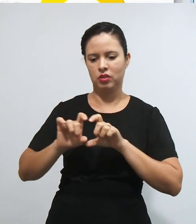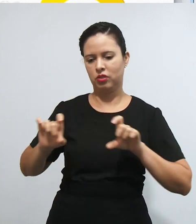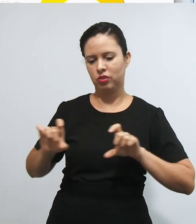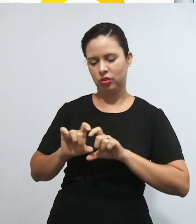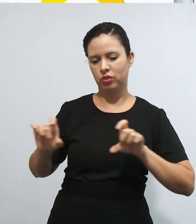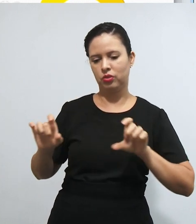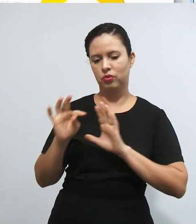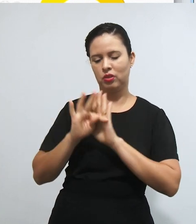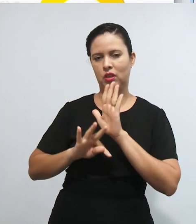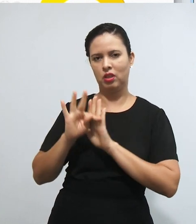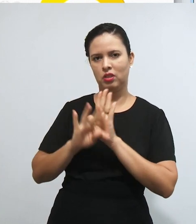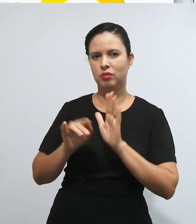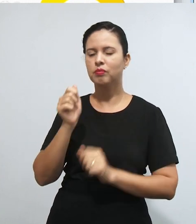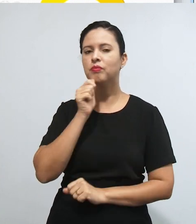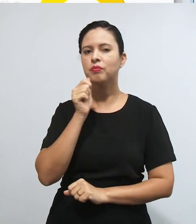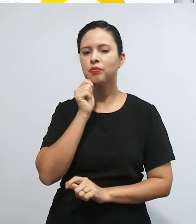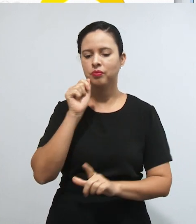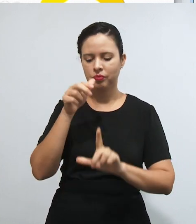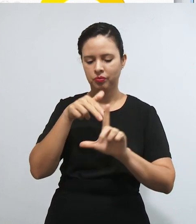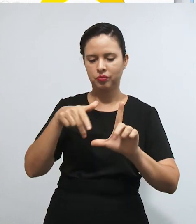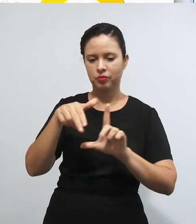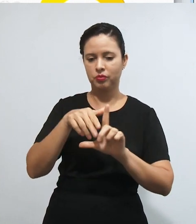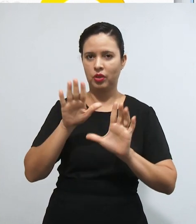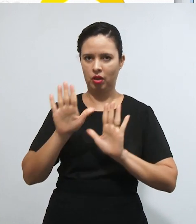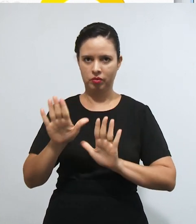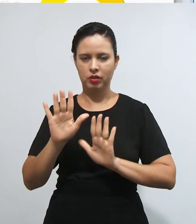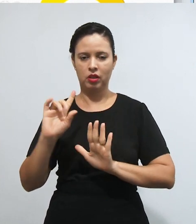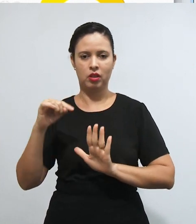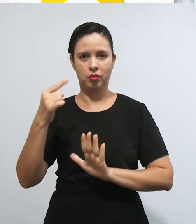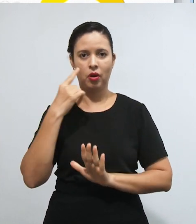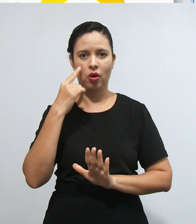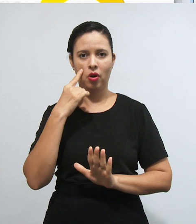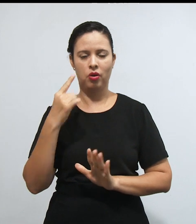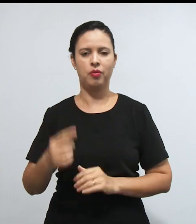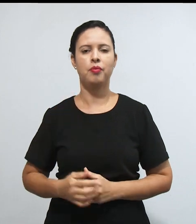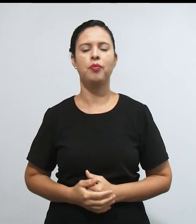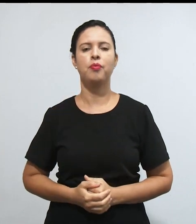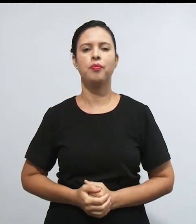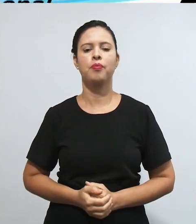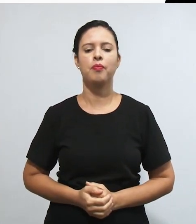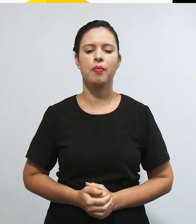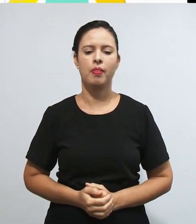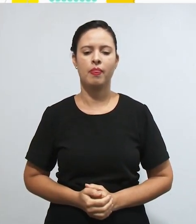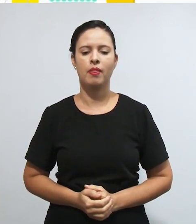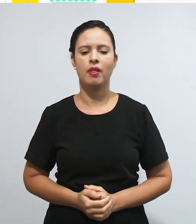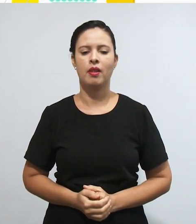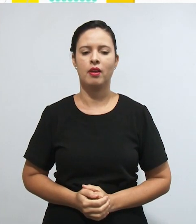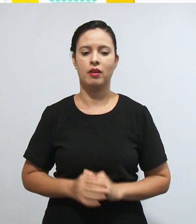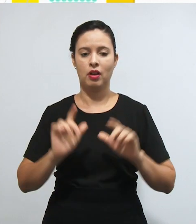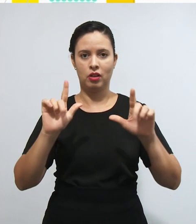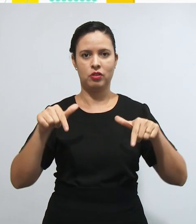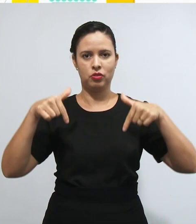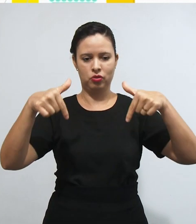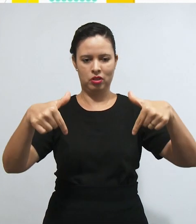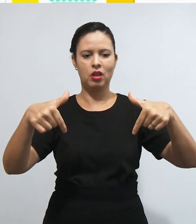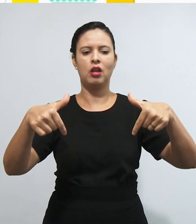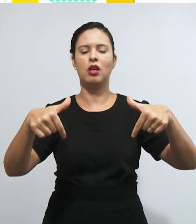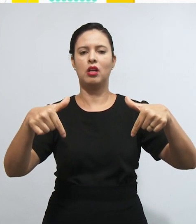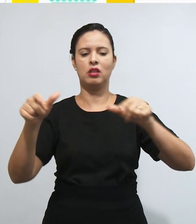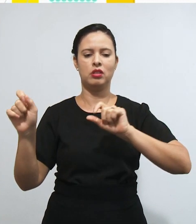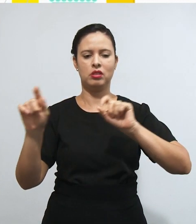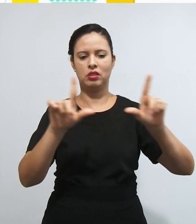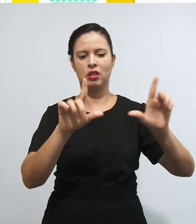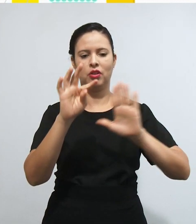aqui, durante a aula. Né? Vou deixar assim e vou rodar aqui para vocês verem. Ó. Ó, entrou o slide, entrou o